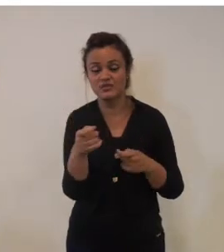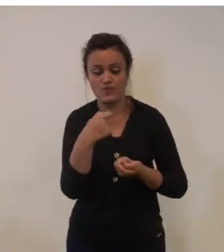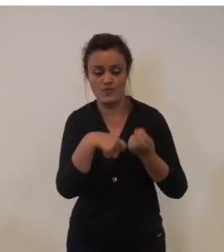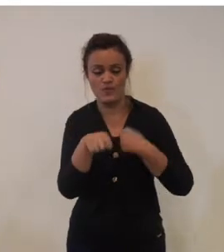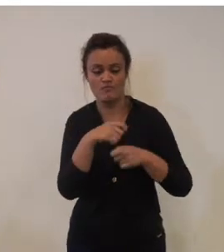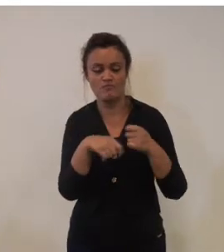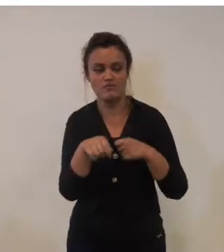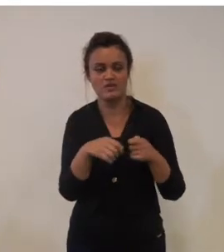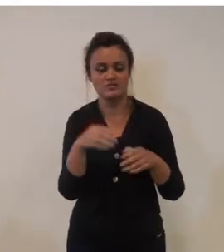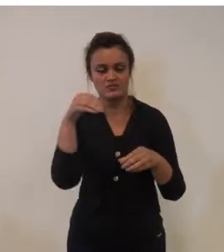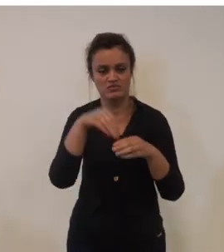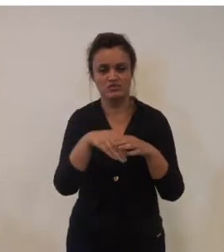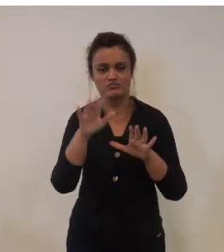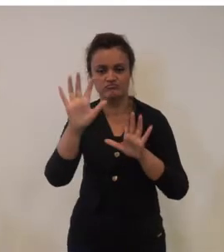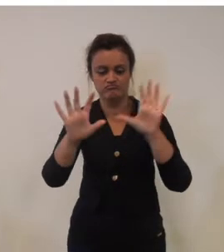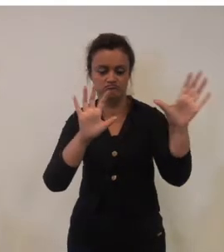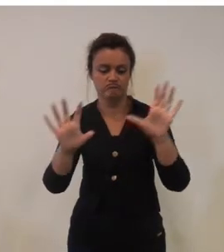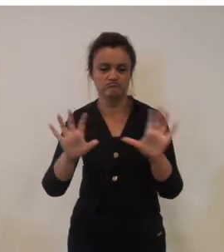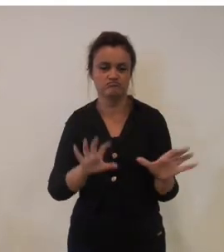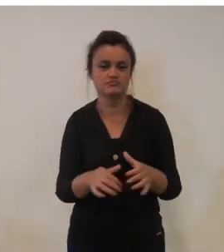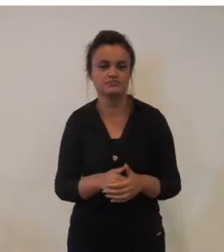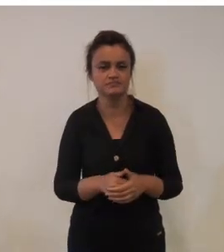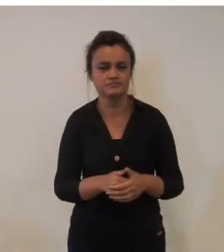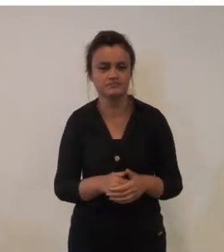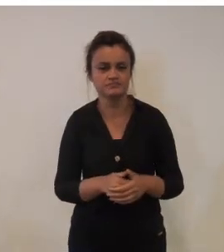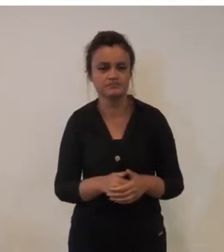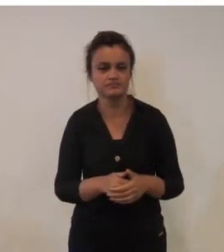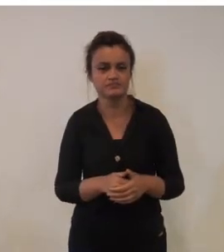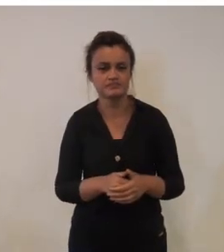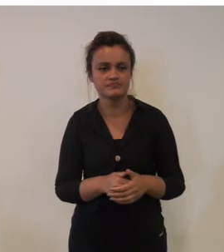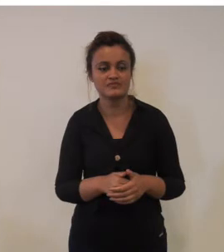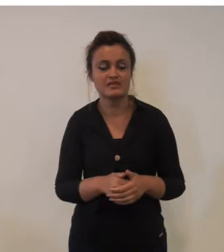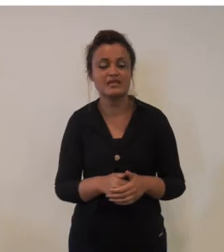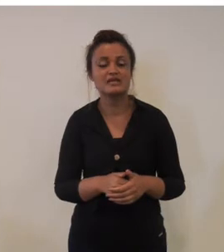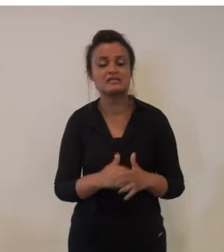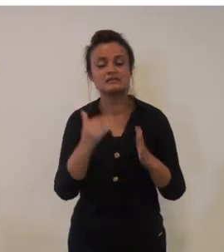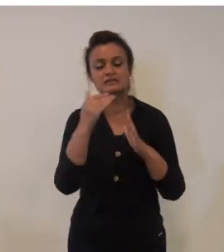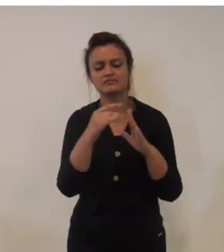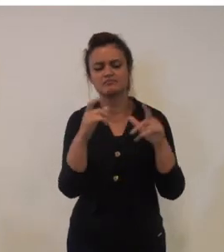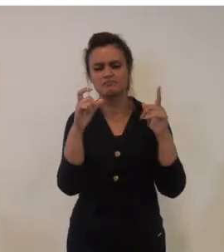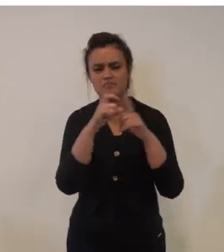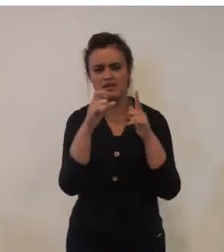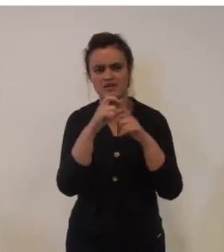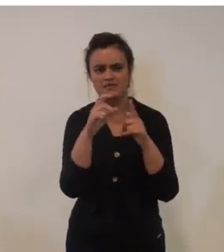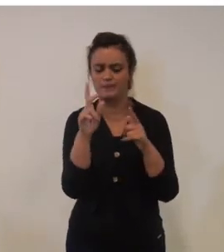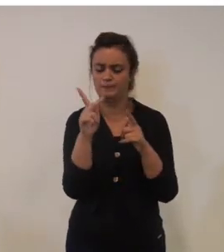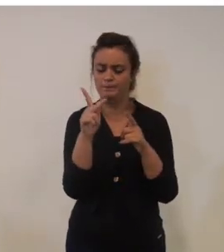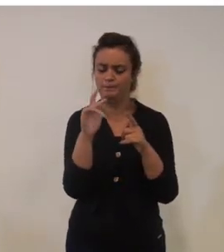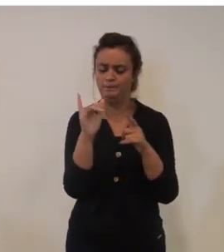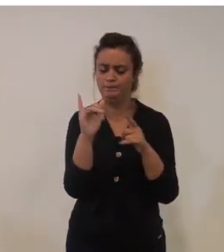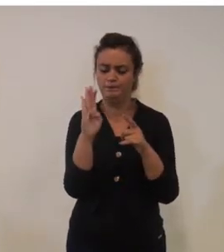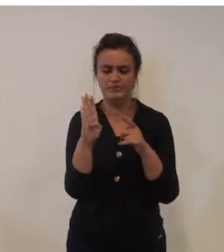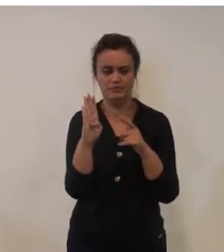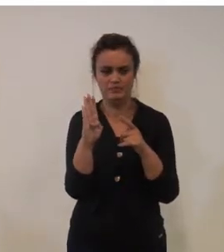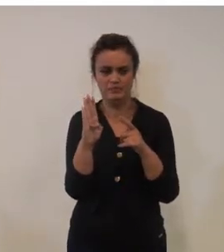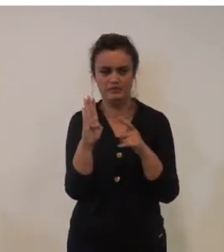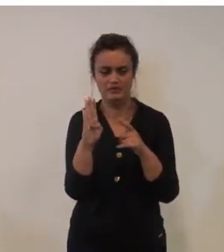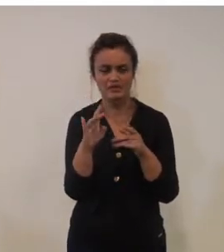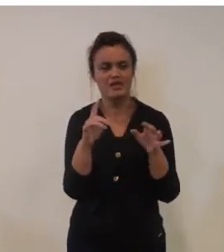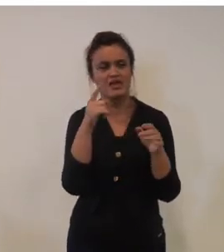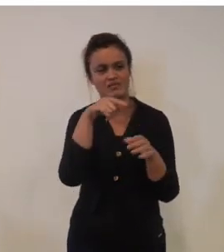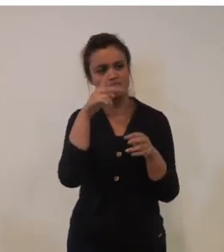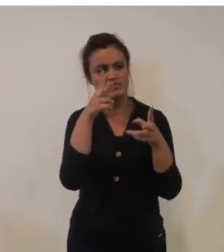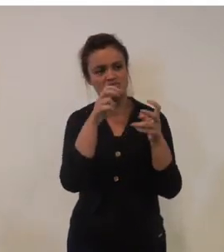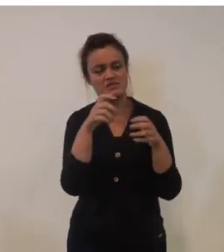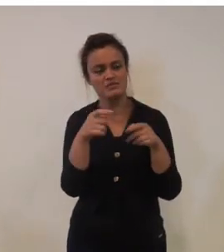comércio intra-regional. Né? Em termos de PIB, de novo, uma zona de livre